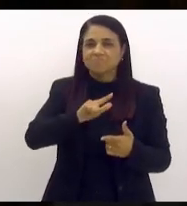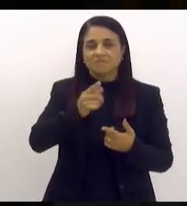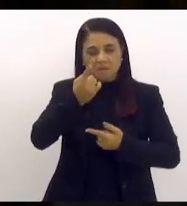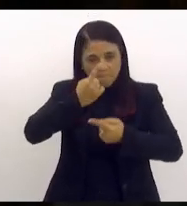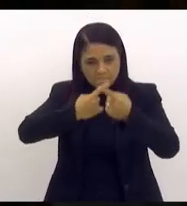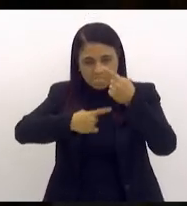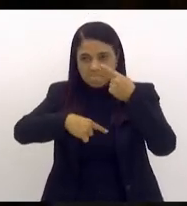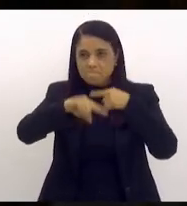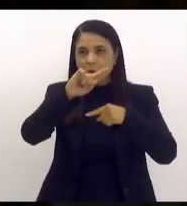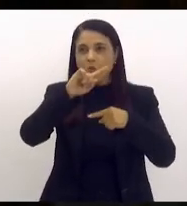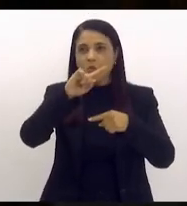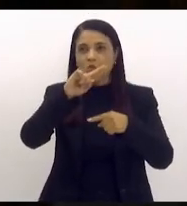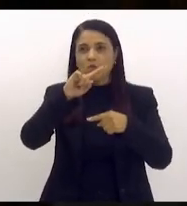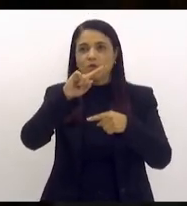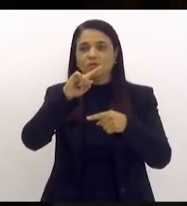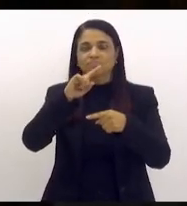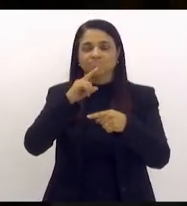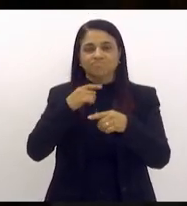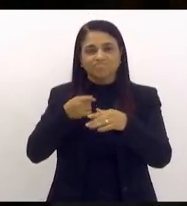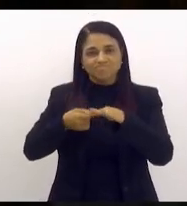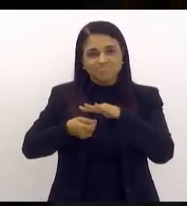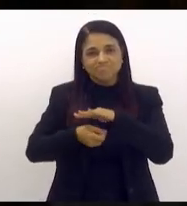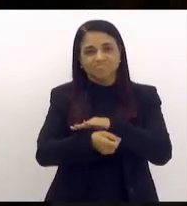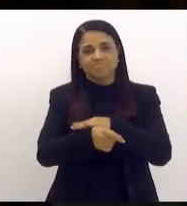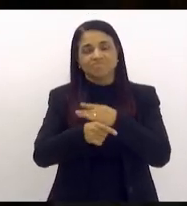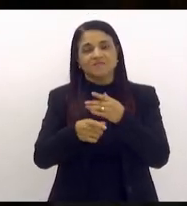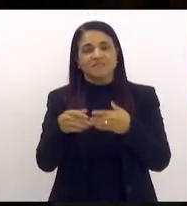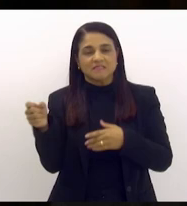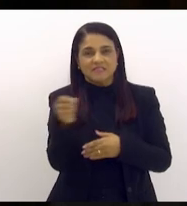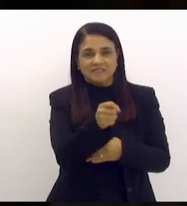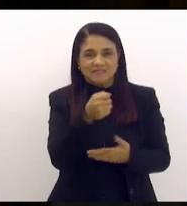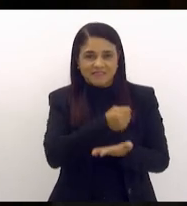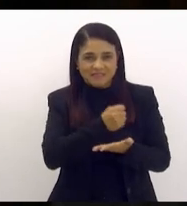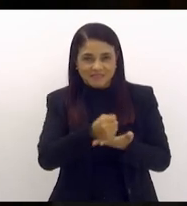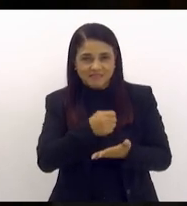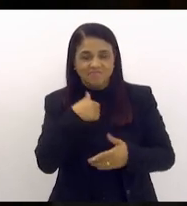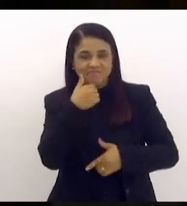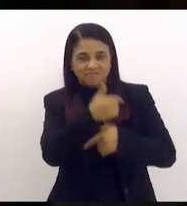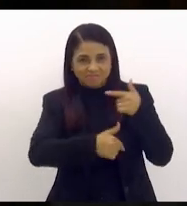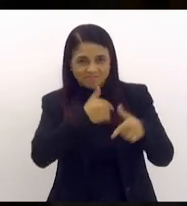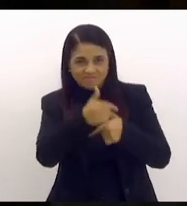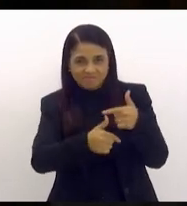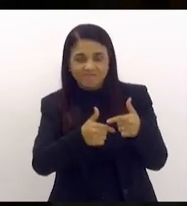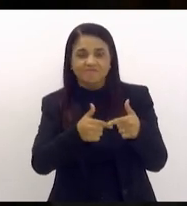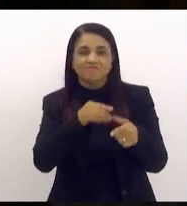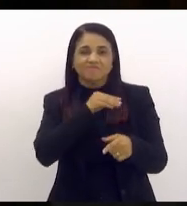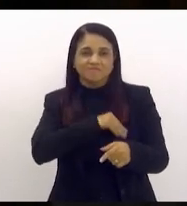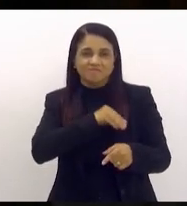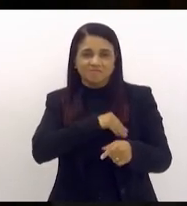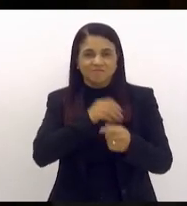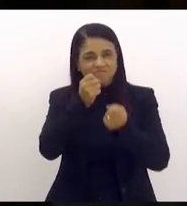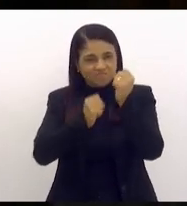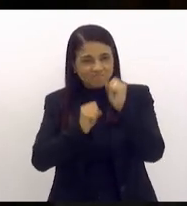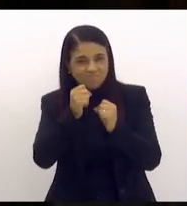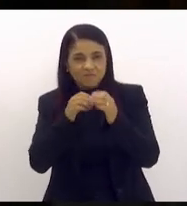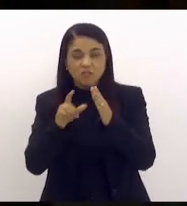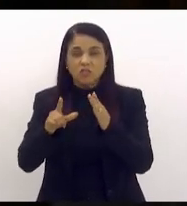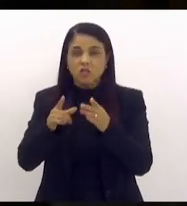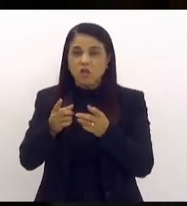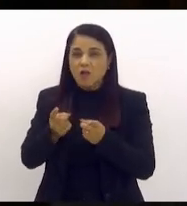a indústria e subsidiária vamos gerar empregos também nos outros locais vamos fazer com que comércio indústria tudo em